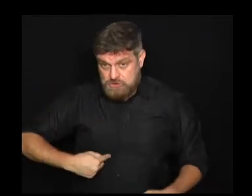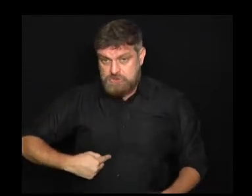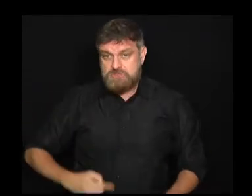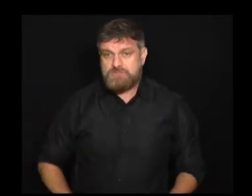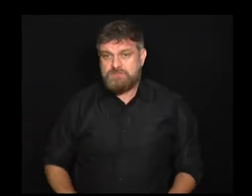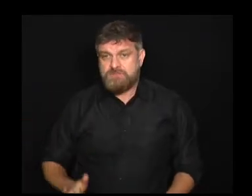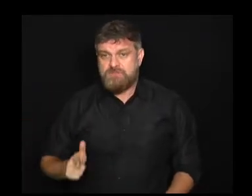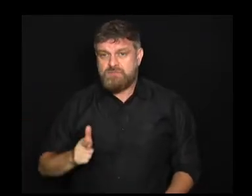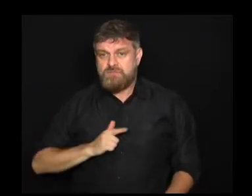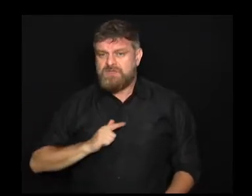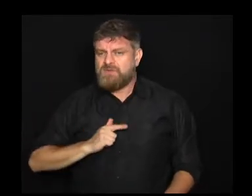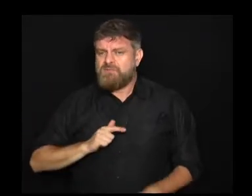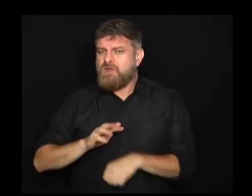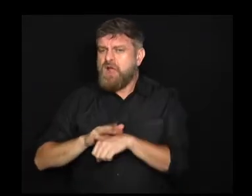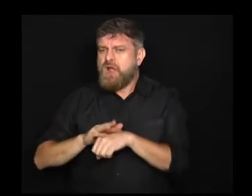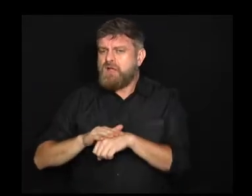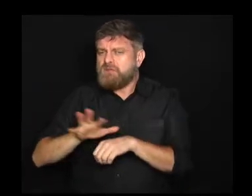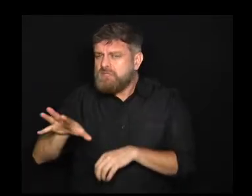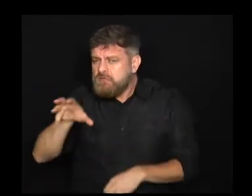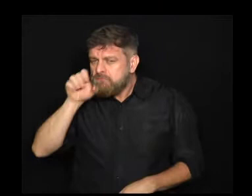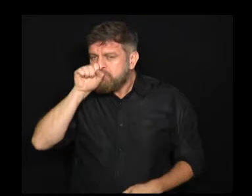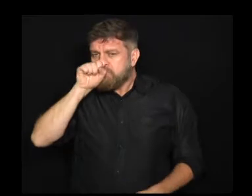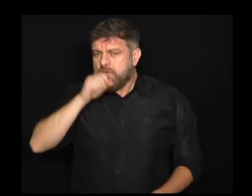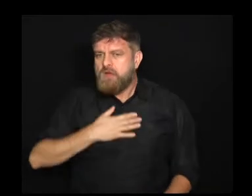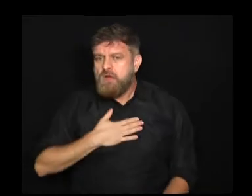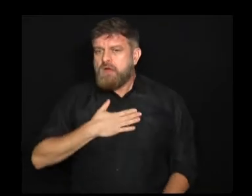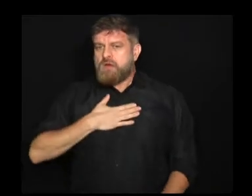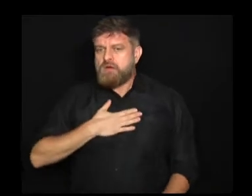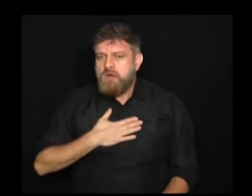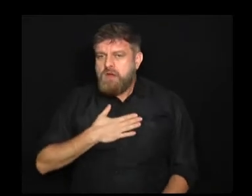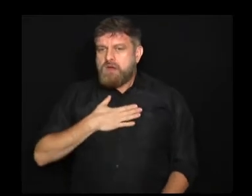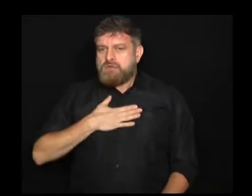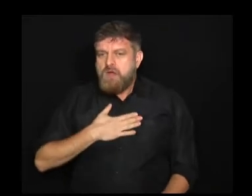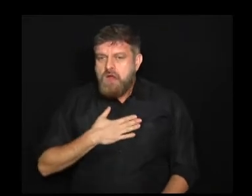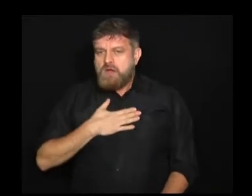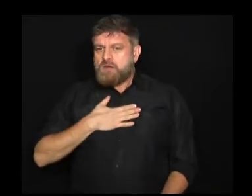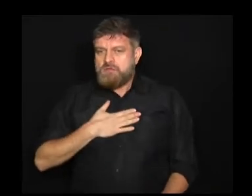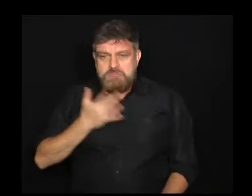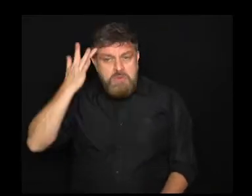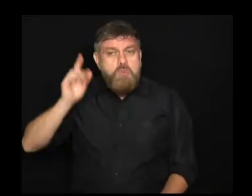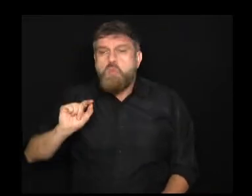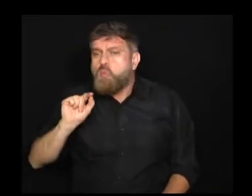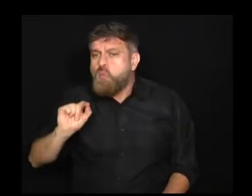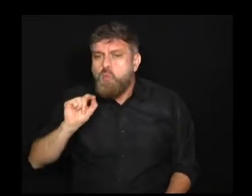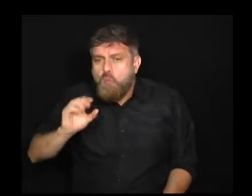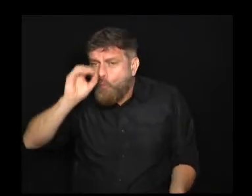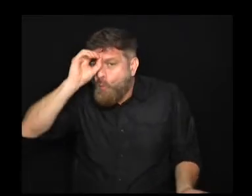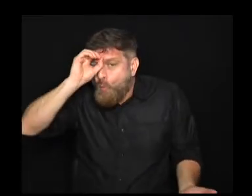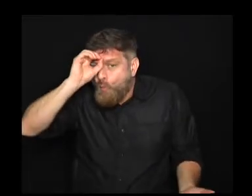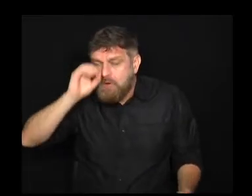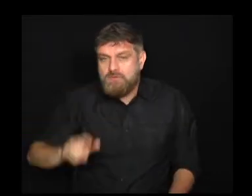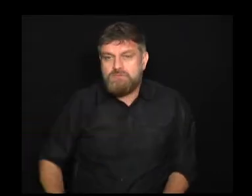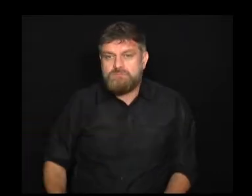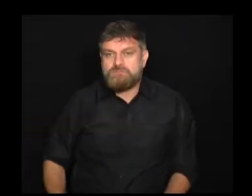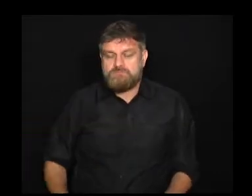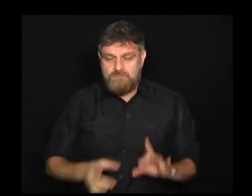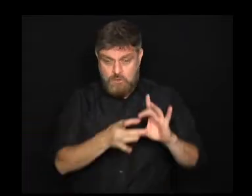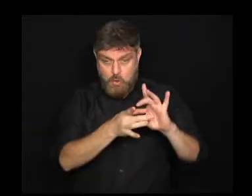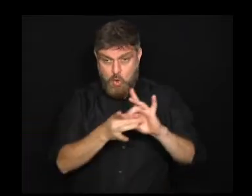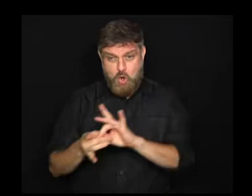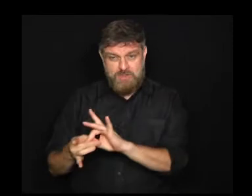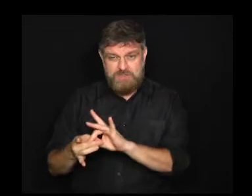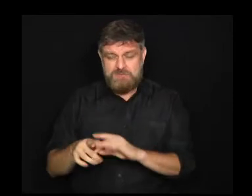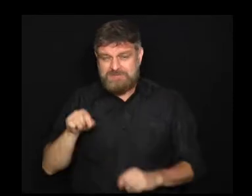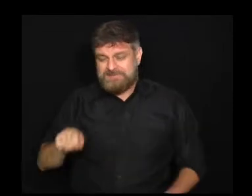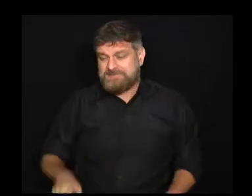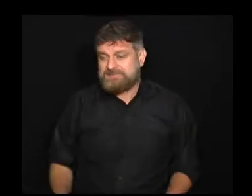um surto de uma doença respiratória de uma etiologia indeterminada. Tá? Só para contextualizar, esse